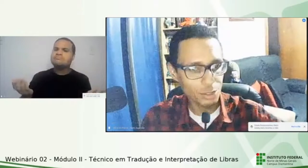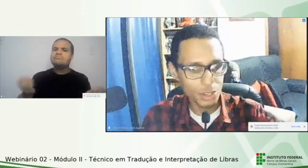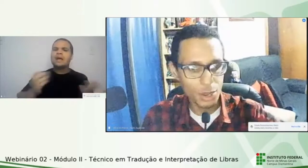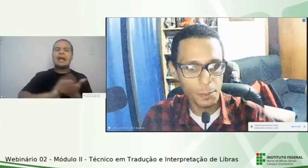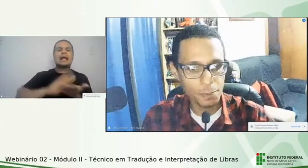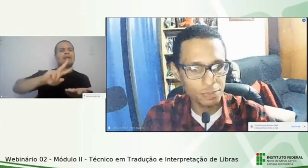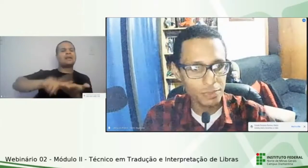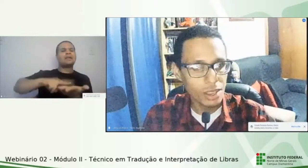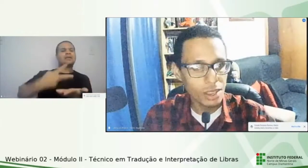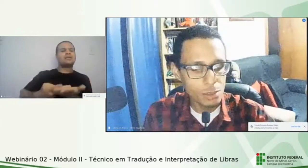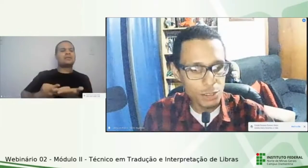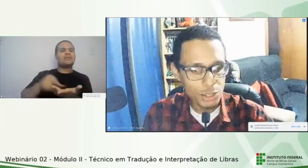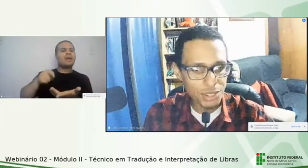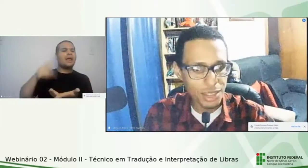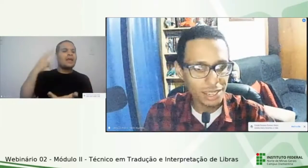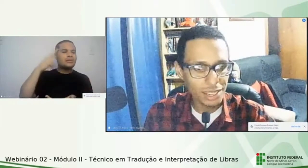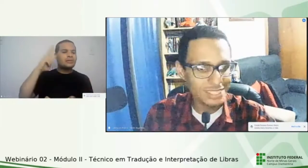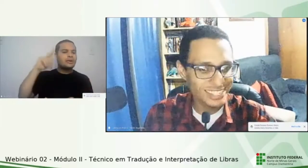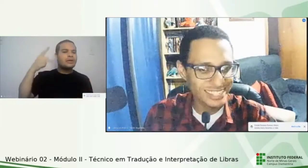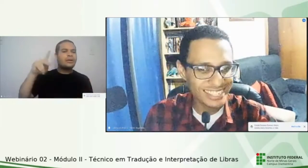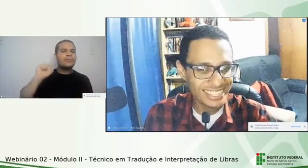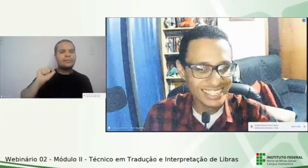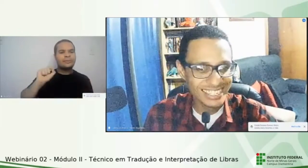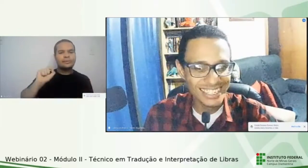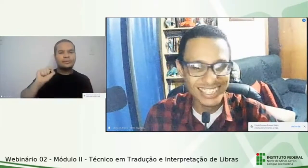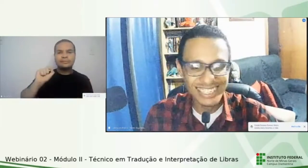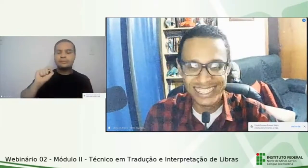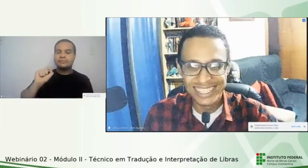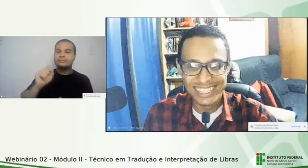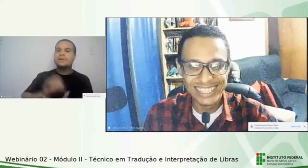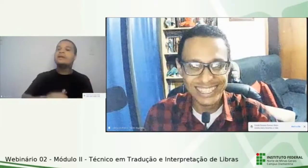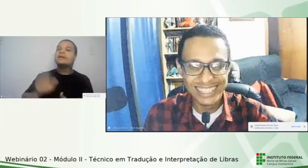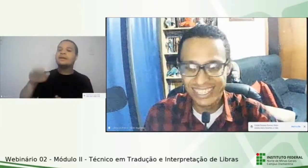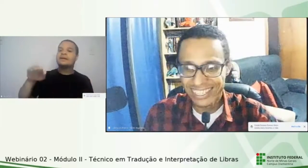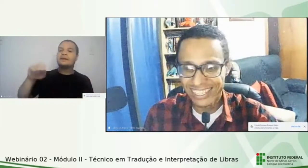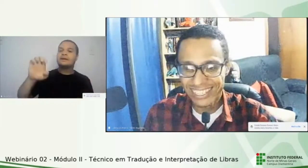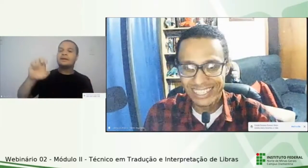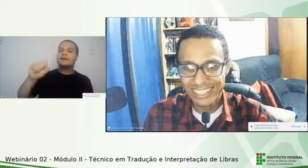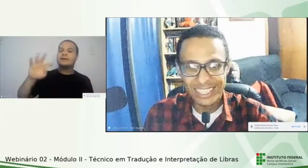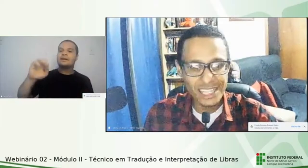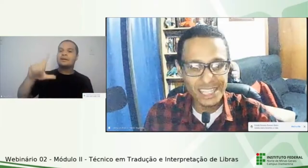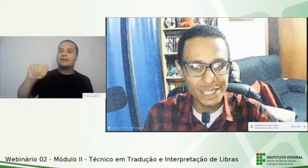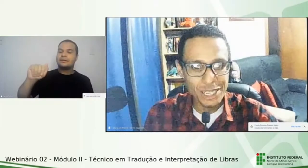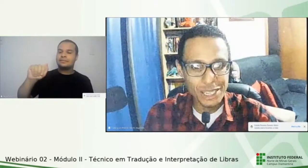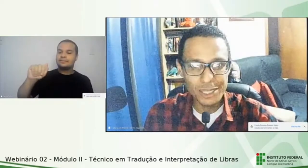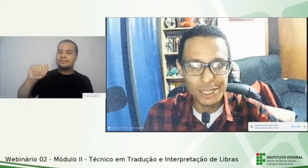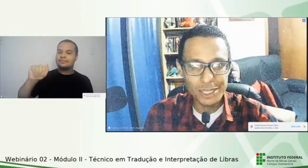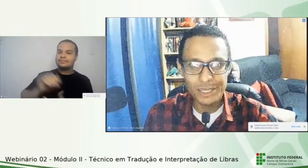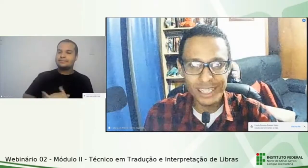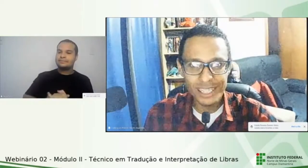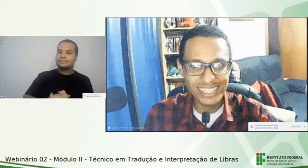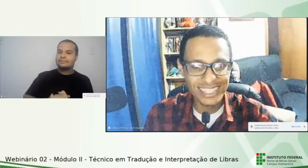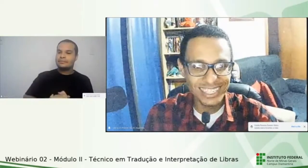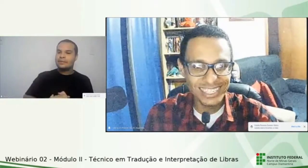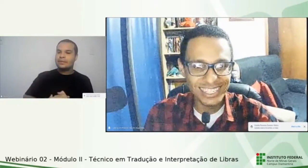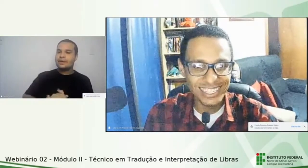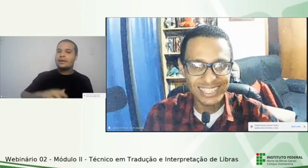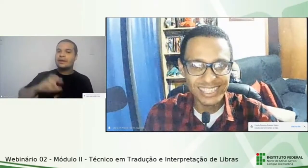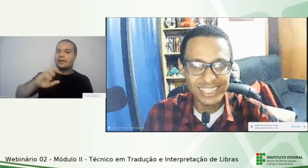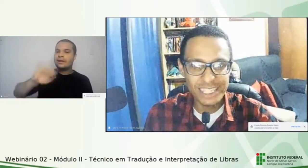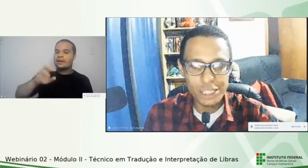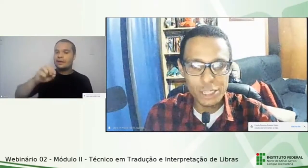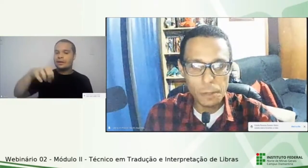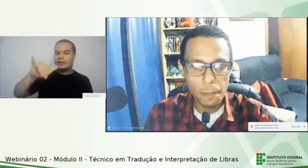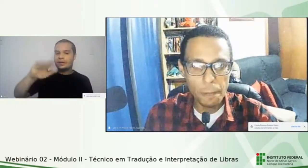da tradução? Professora Estela? Sim, professor. A Joyce, ela Sim. pergunta